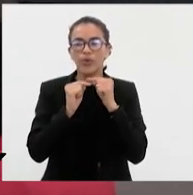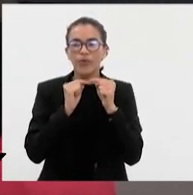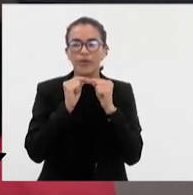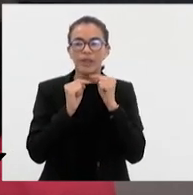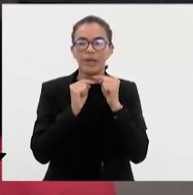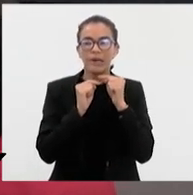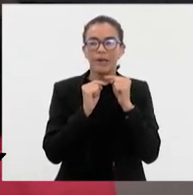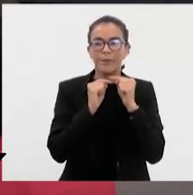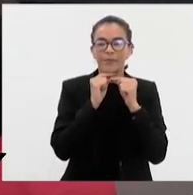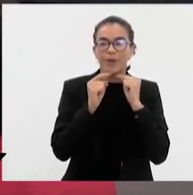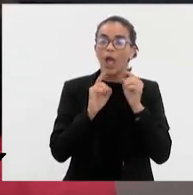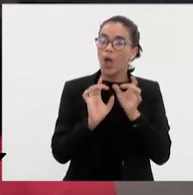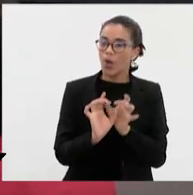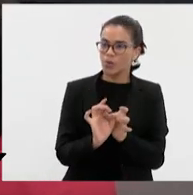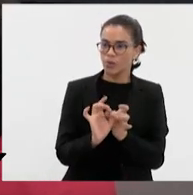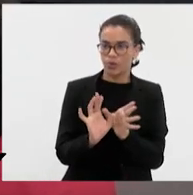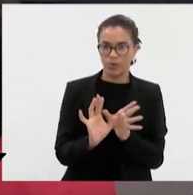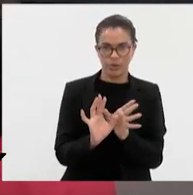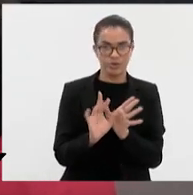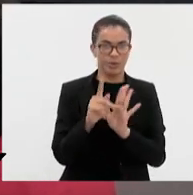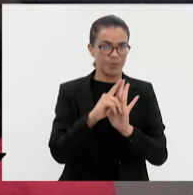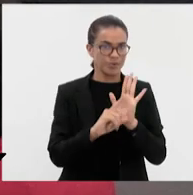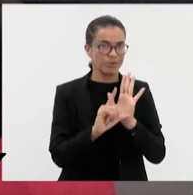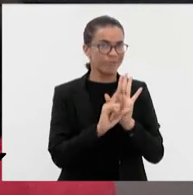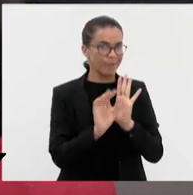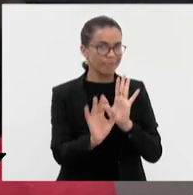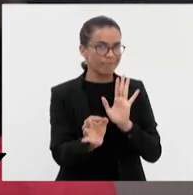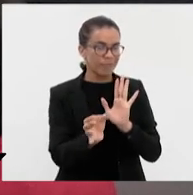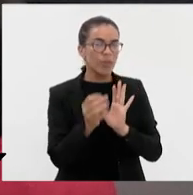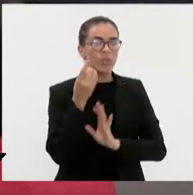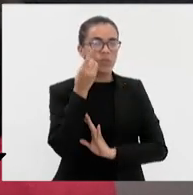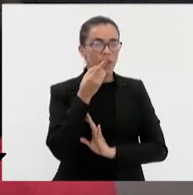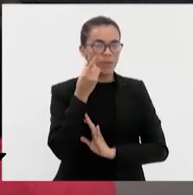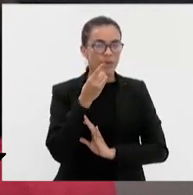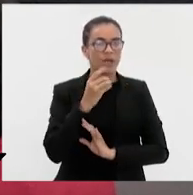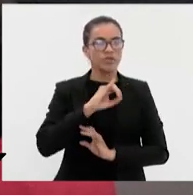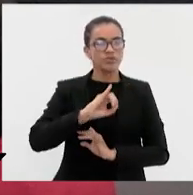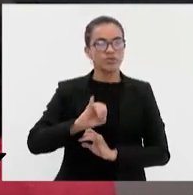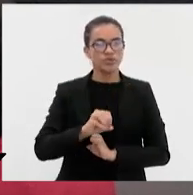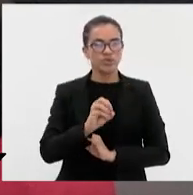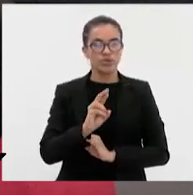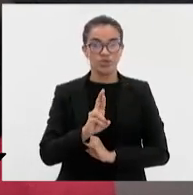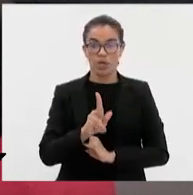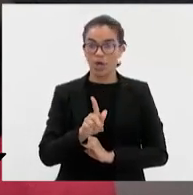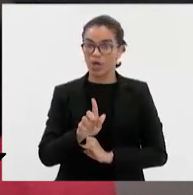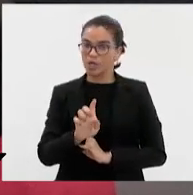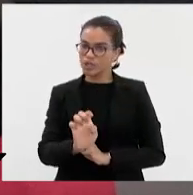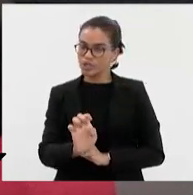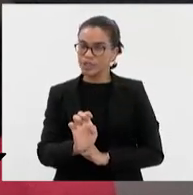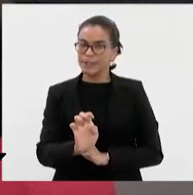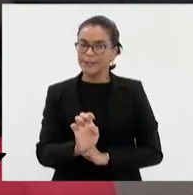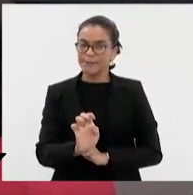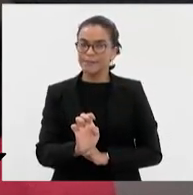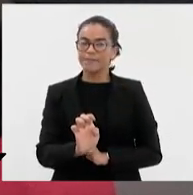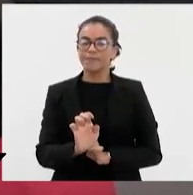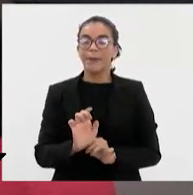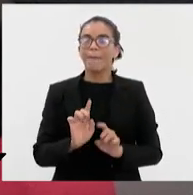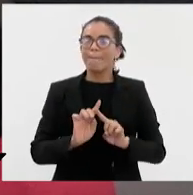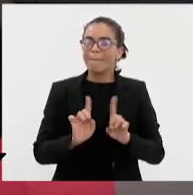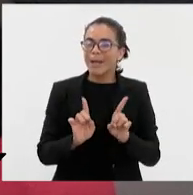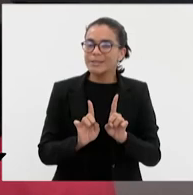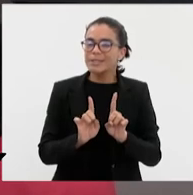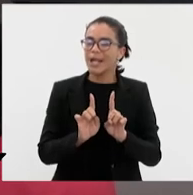seja autorizativo o projeto do deputado Jorge Felipe, mas ele toca numa